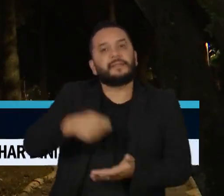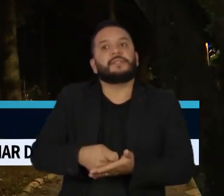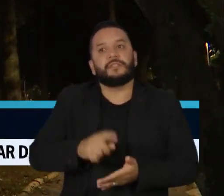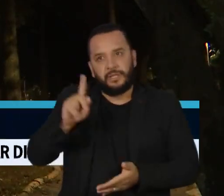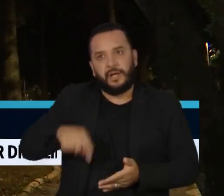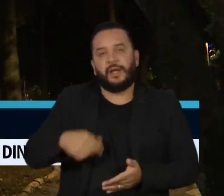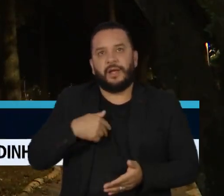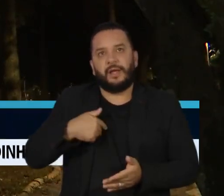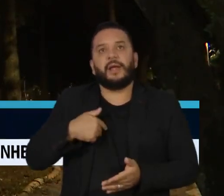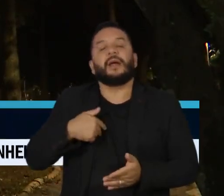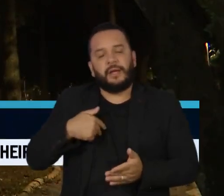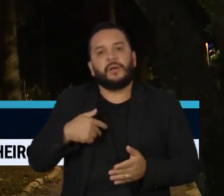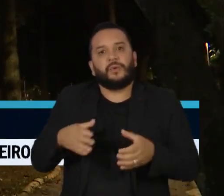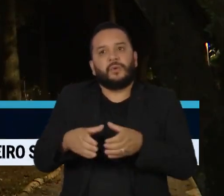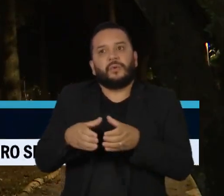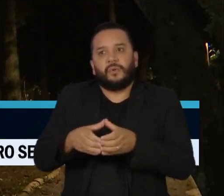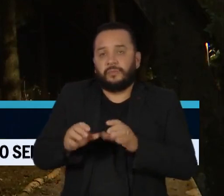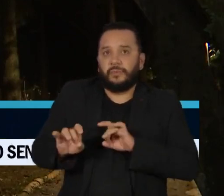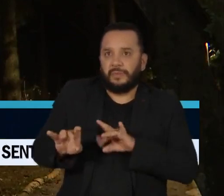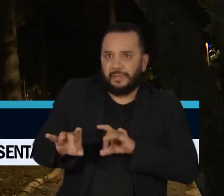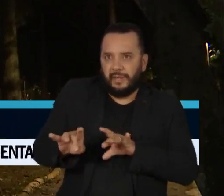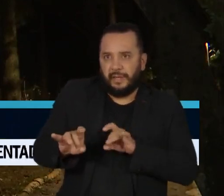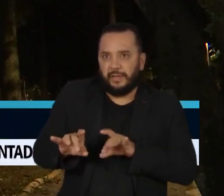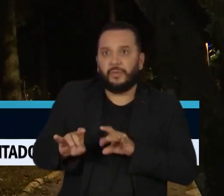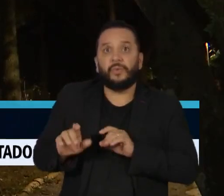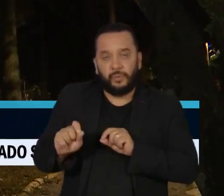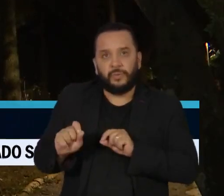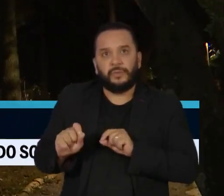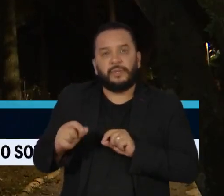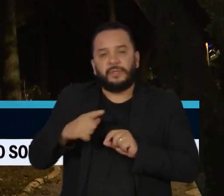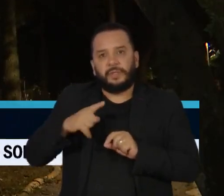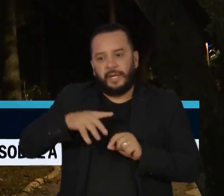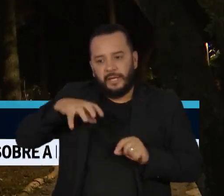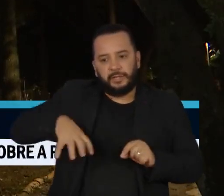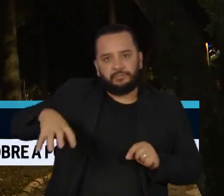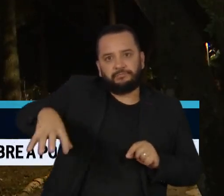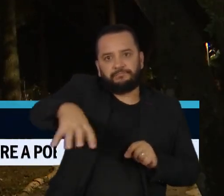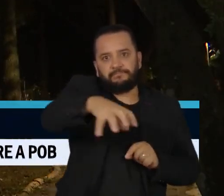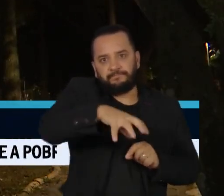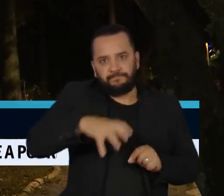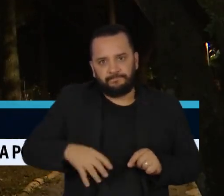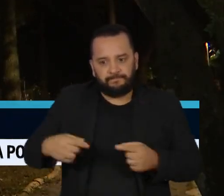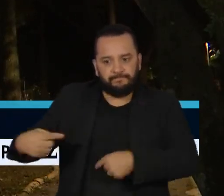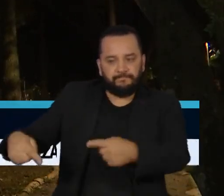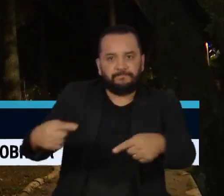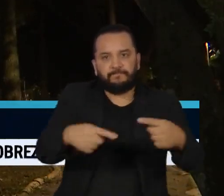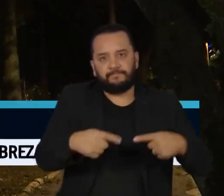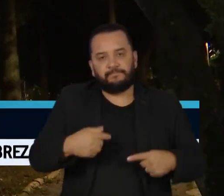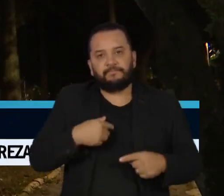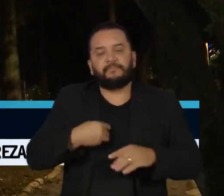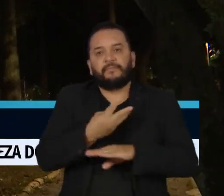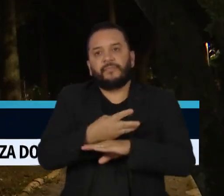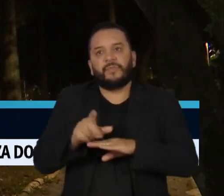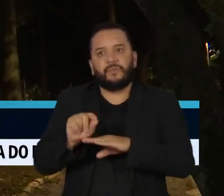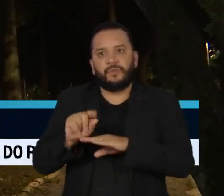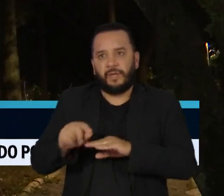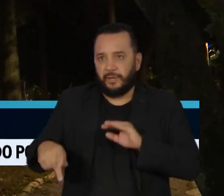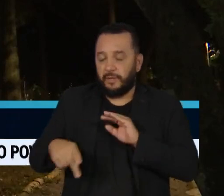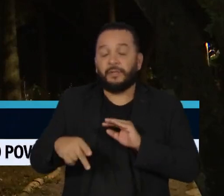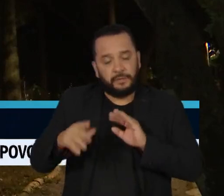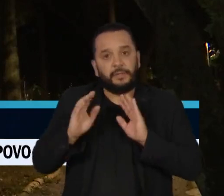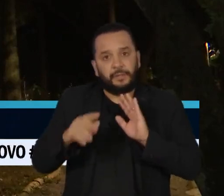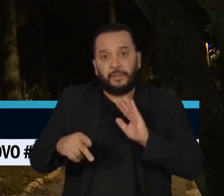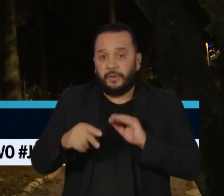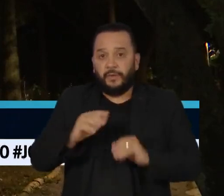colegiado da Câmara Técnica de Destinação, que une órgãos interessados na discussão. FUNAI para as terras indígenas, INCRA